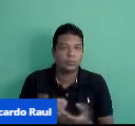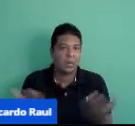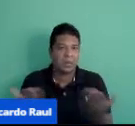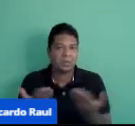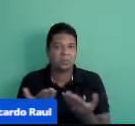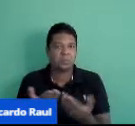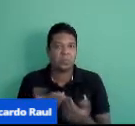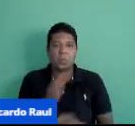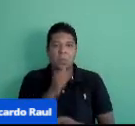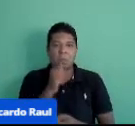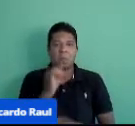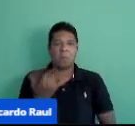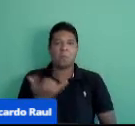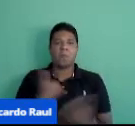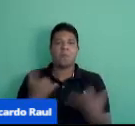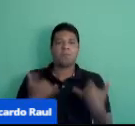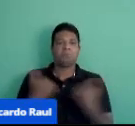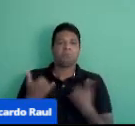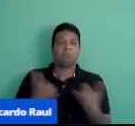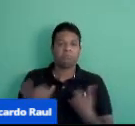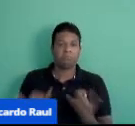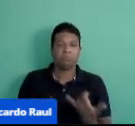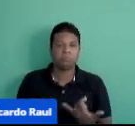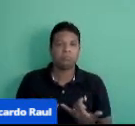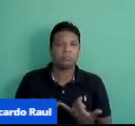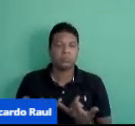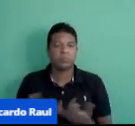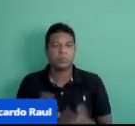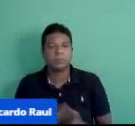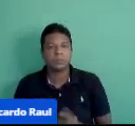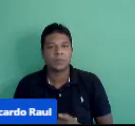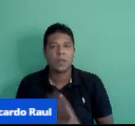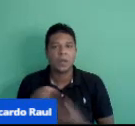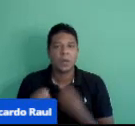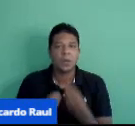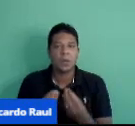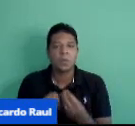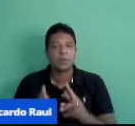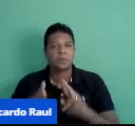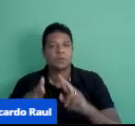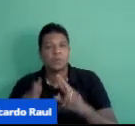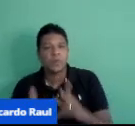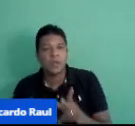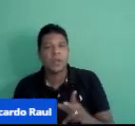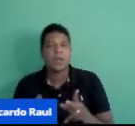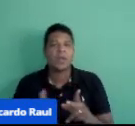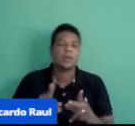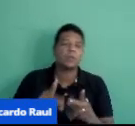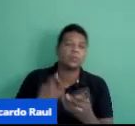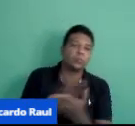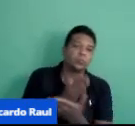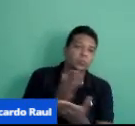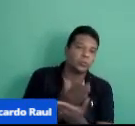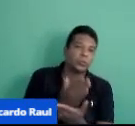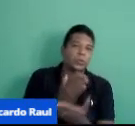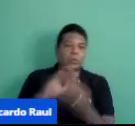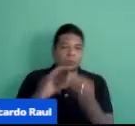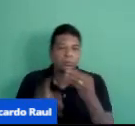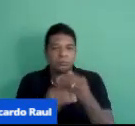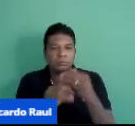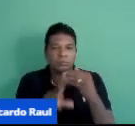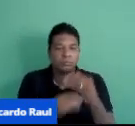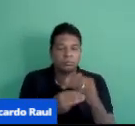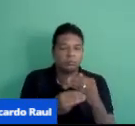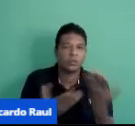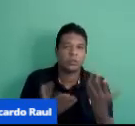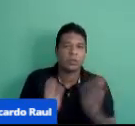ninguém chegou a questionar, né? Olha, não tem como ter um material assim, então eu não me atentei para esse tipo de